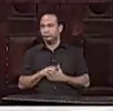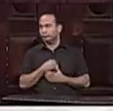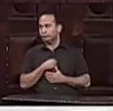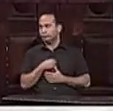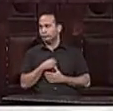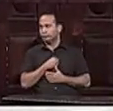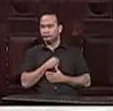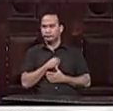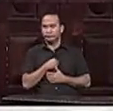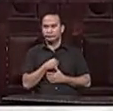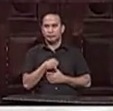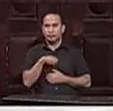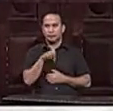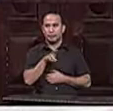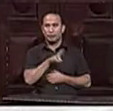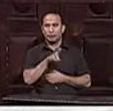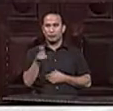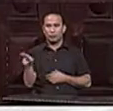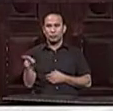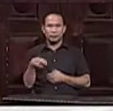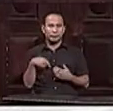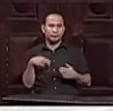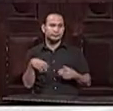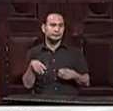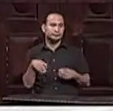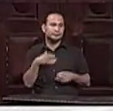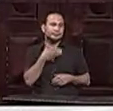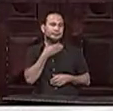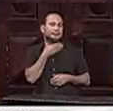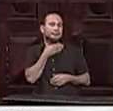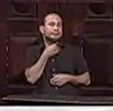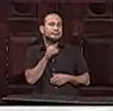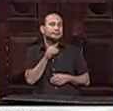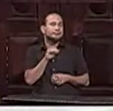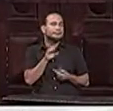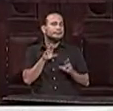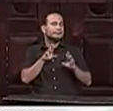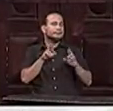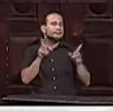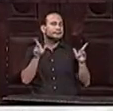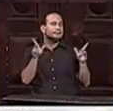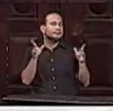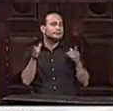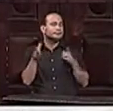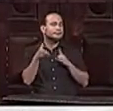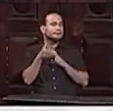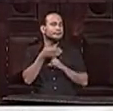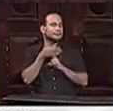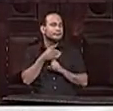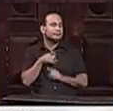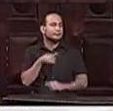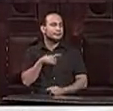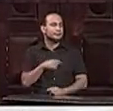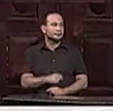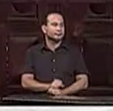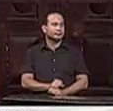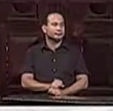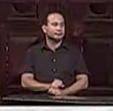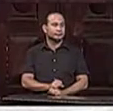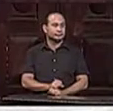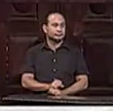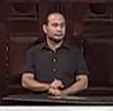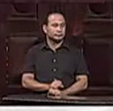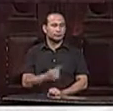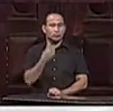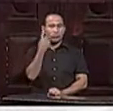que é um nome fantasia da privatização em curso na Petrobras. E